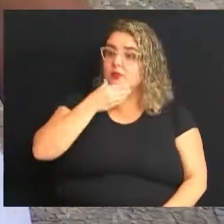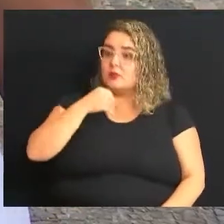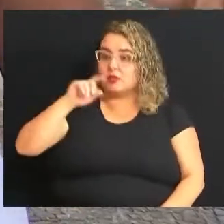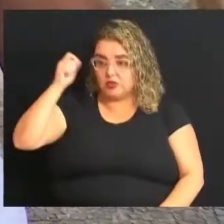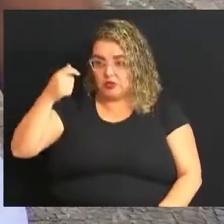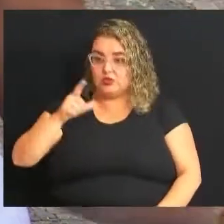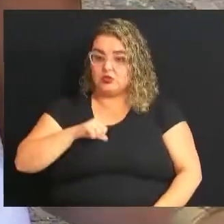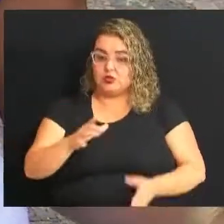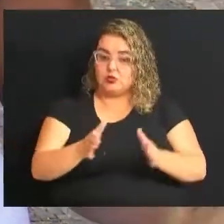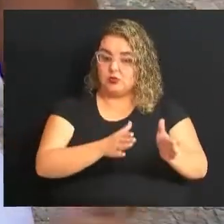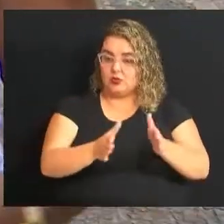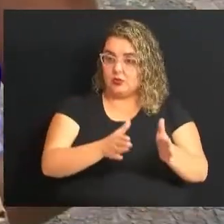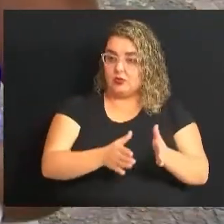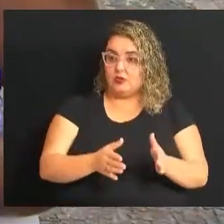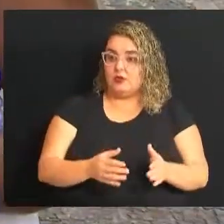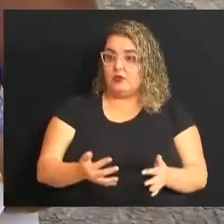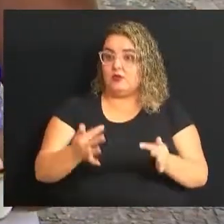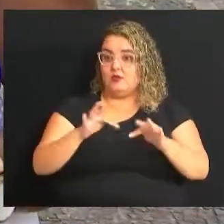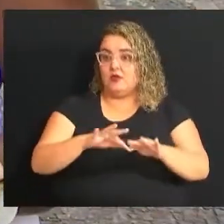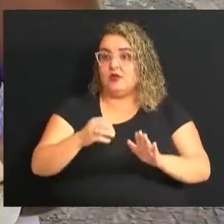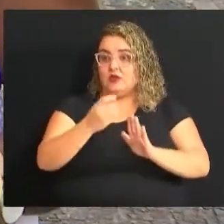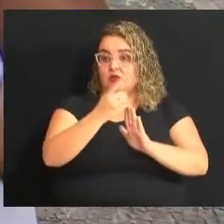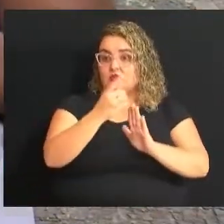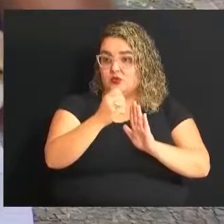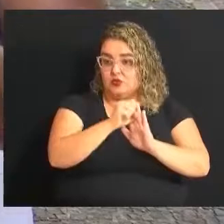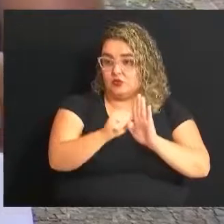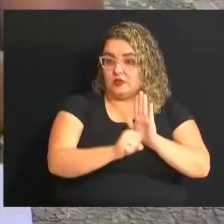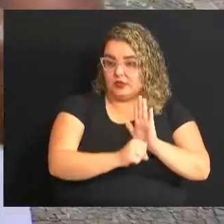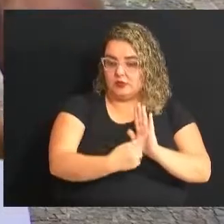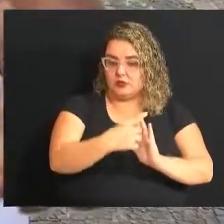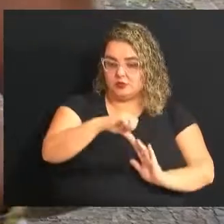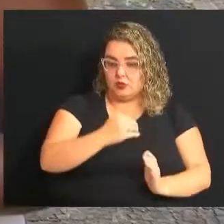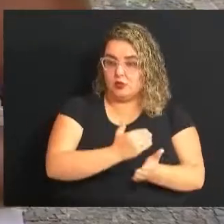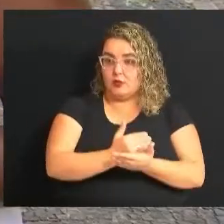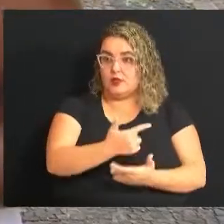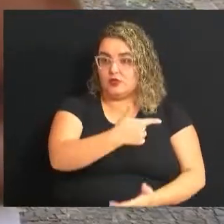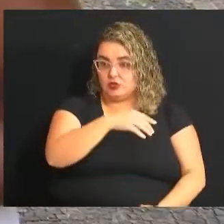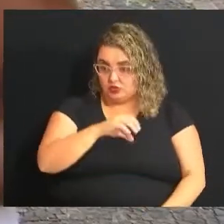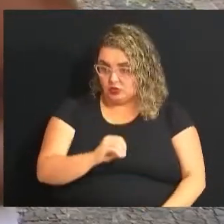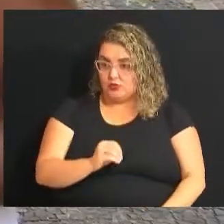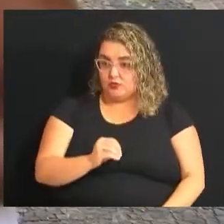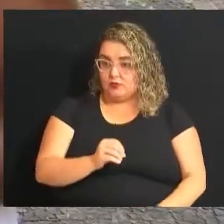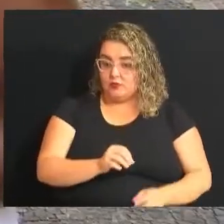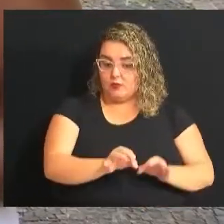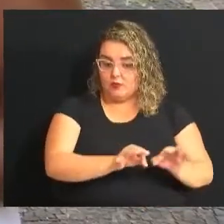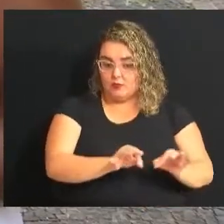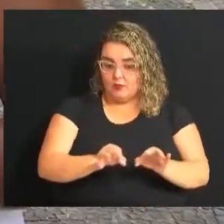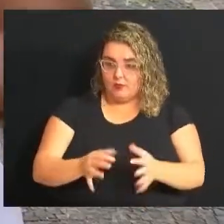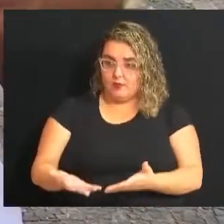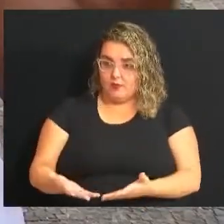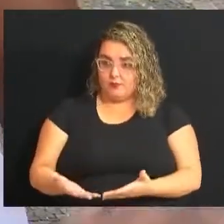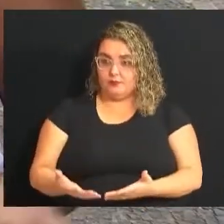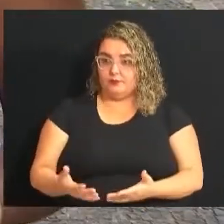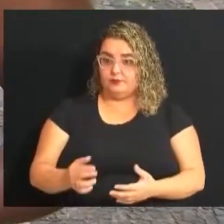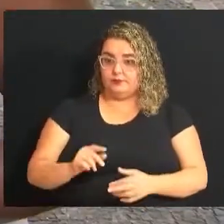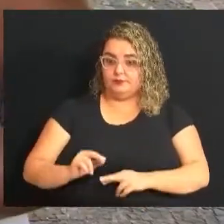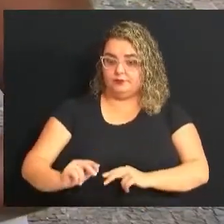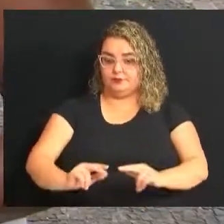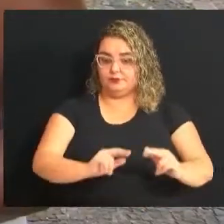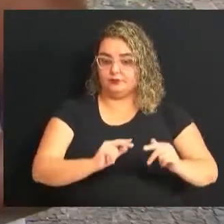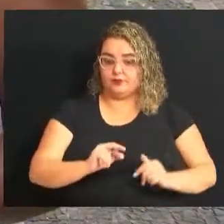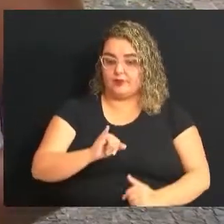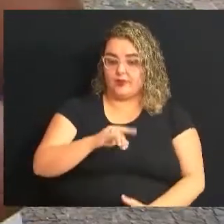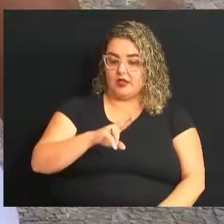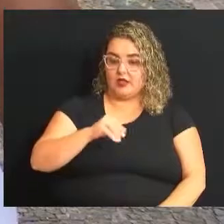daquele momento, final do século XIX, começo do XX, as organizações em forma de irmandade para lutarem